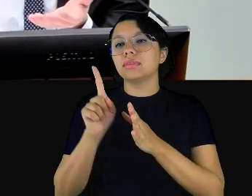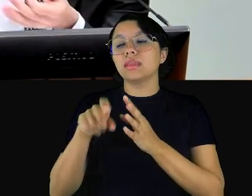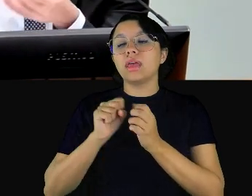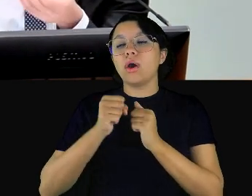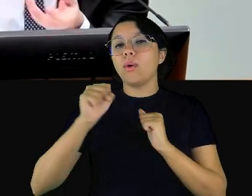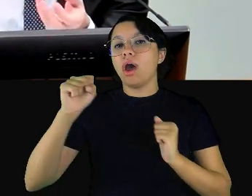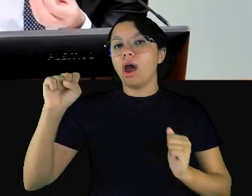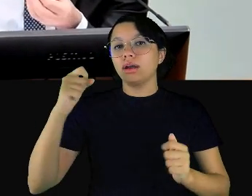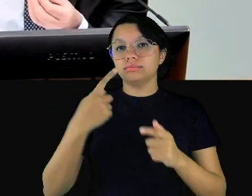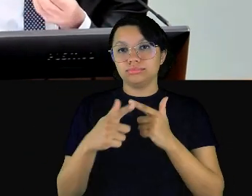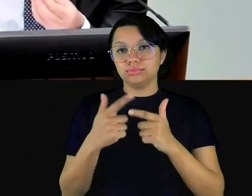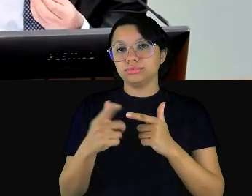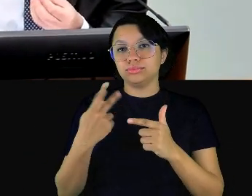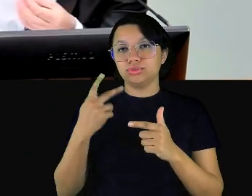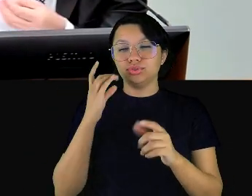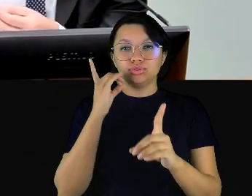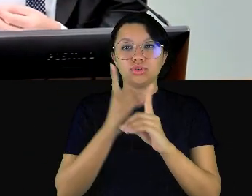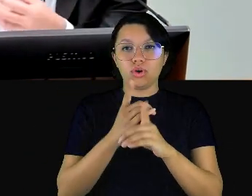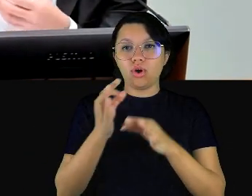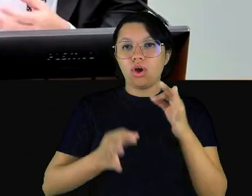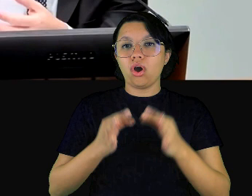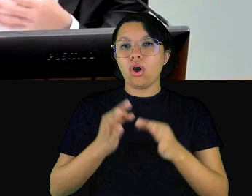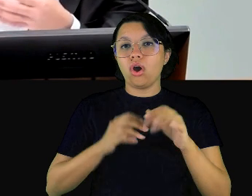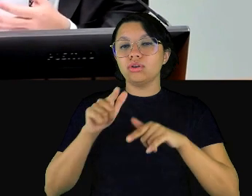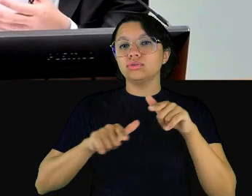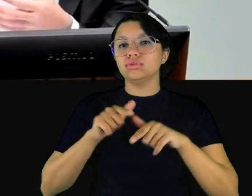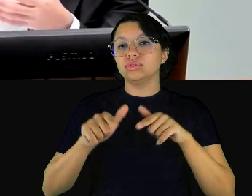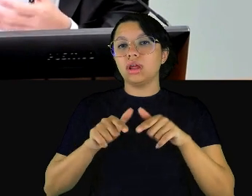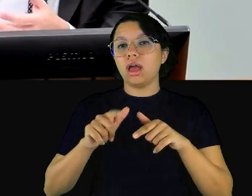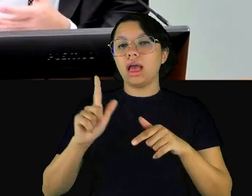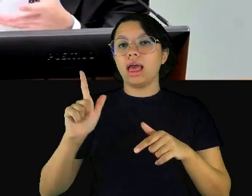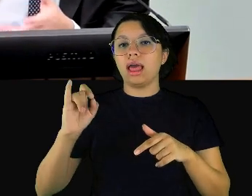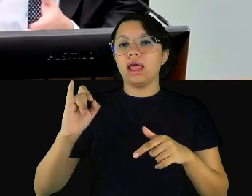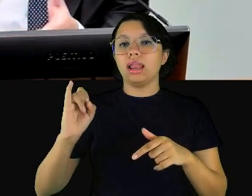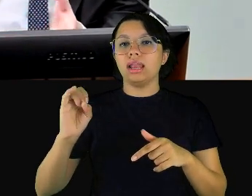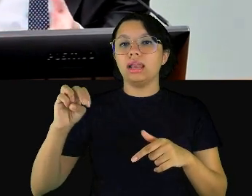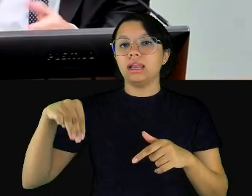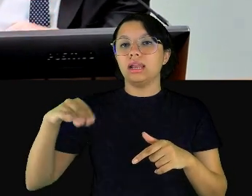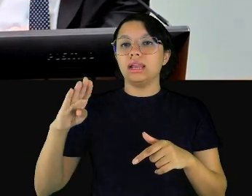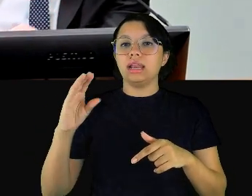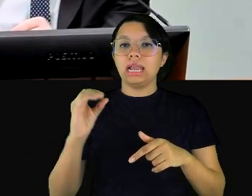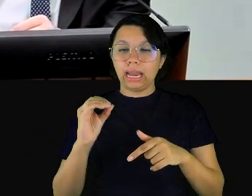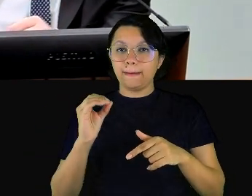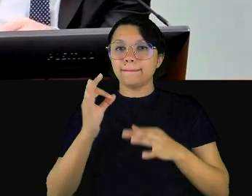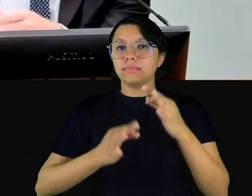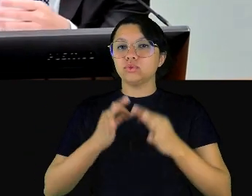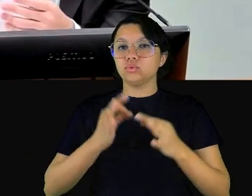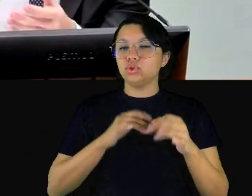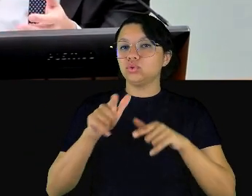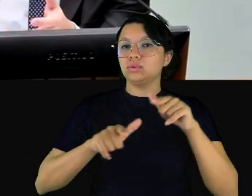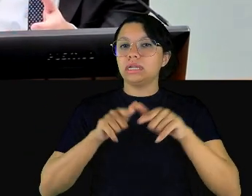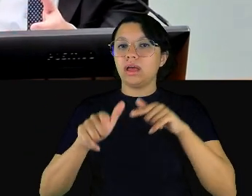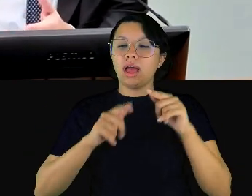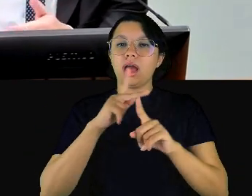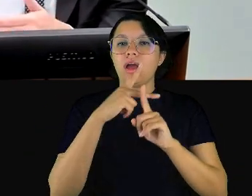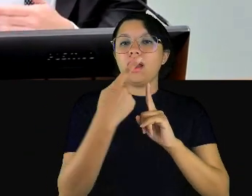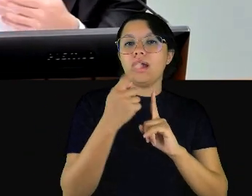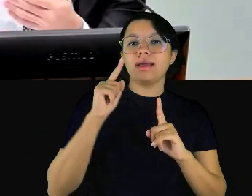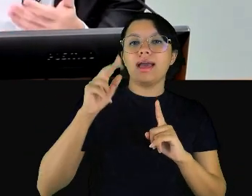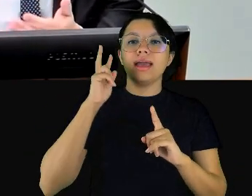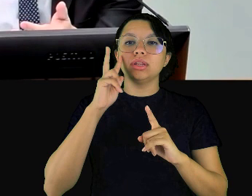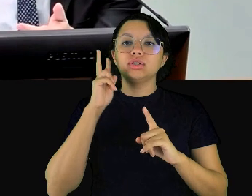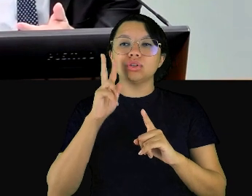grande problema que a gente encontra na Justiça do Trabalho, o conhecido limbo jurídico trabalhista previdenciário, que é aquela história